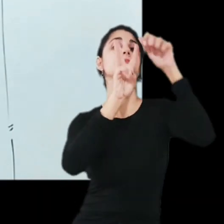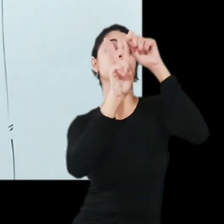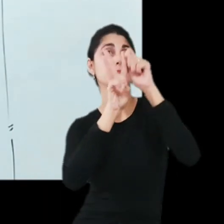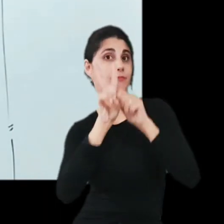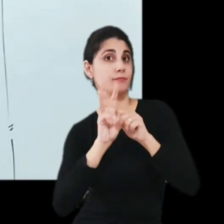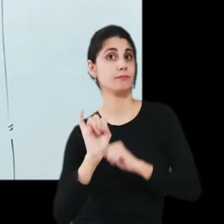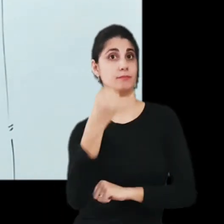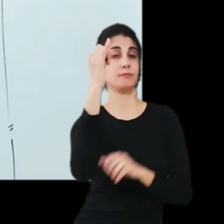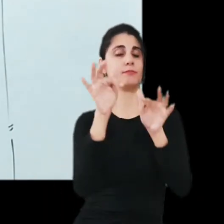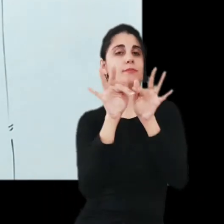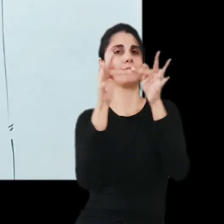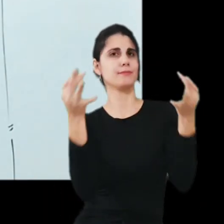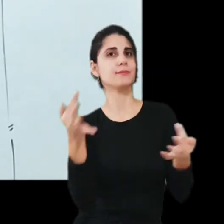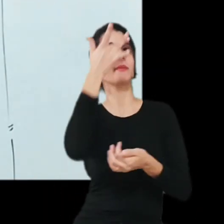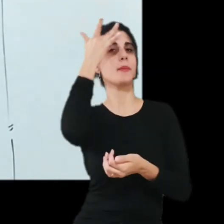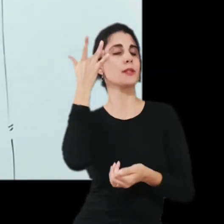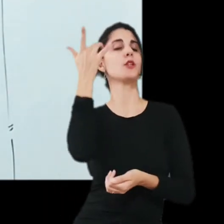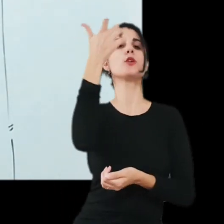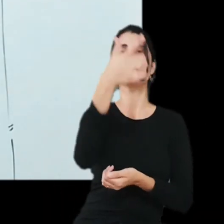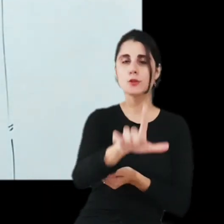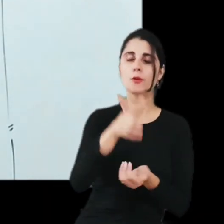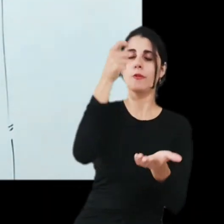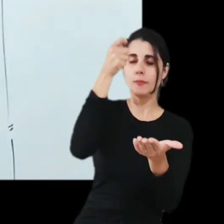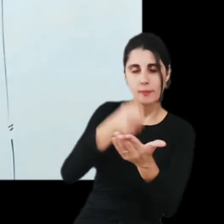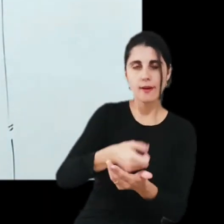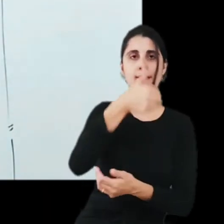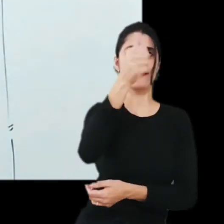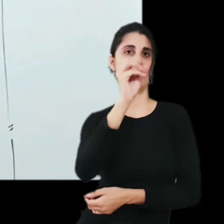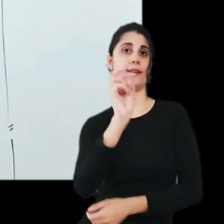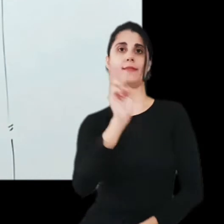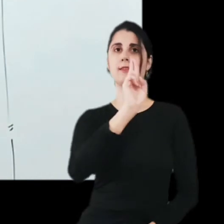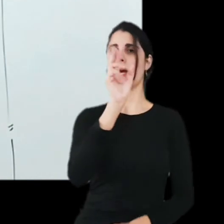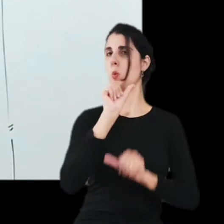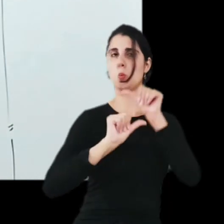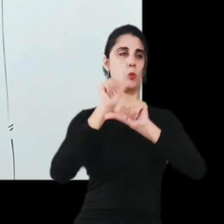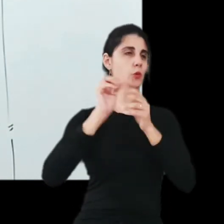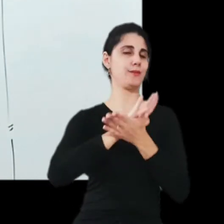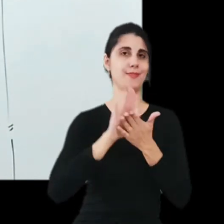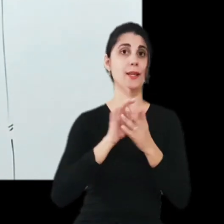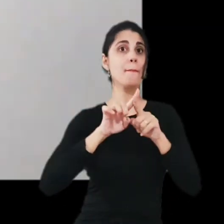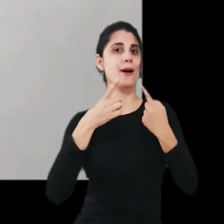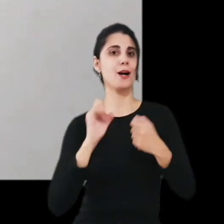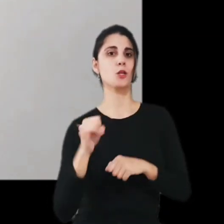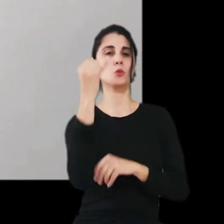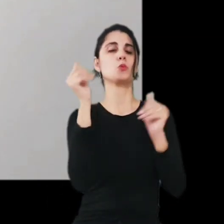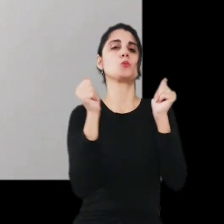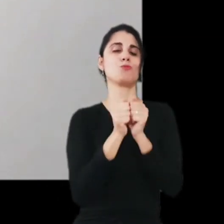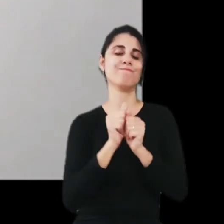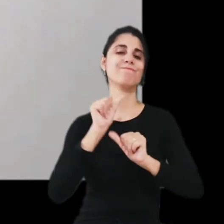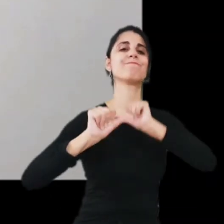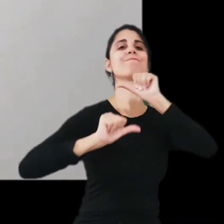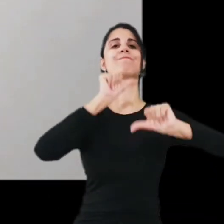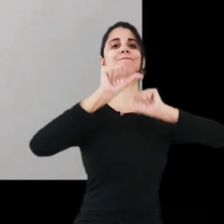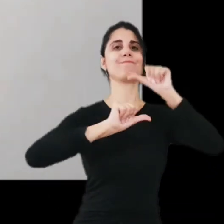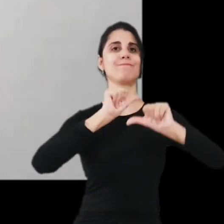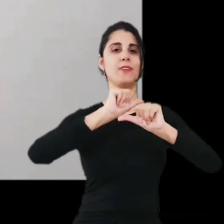juro simples, de novo, R$10. Já no juro composto, ele vai ter